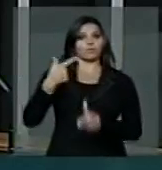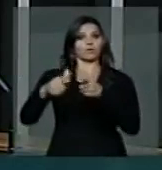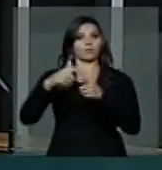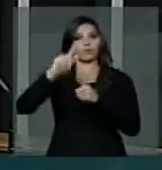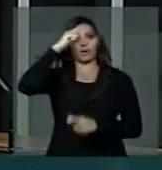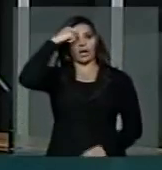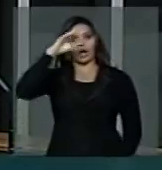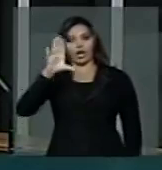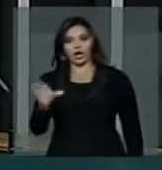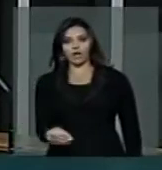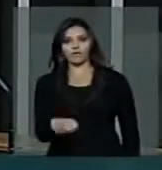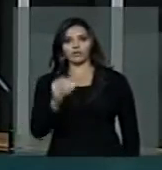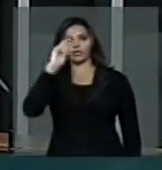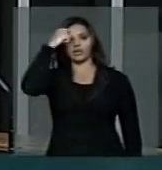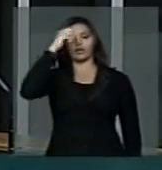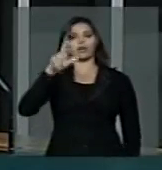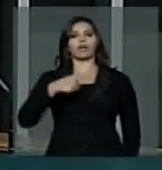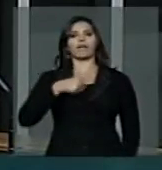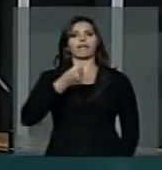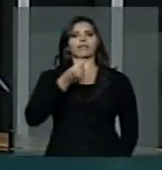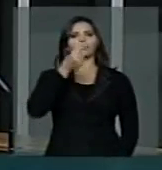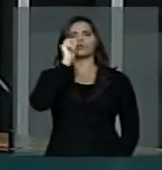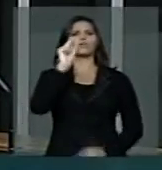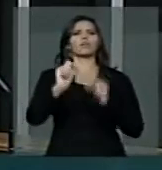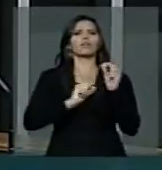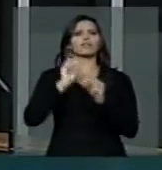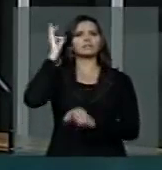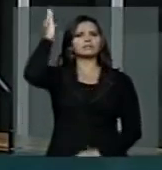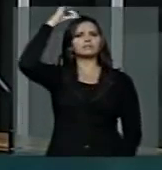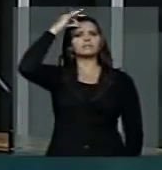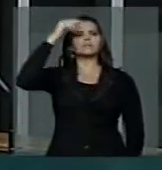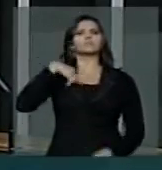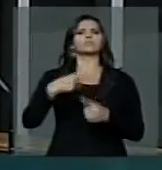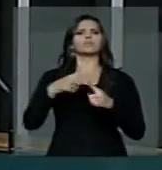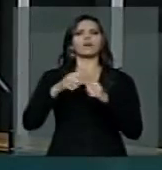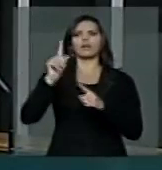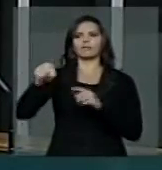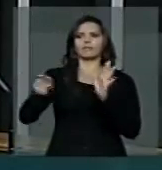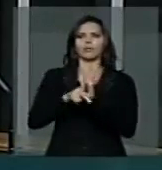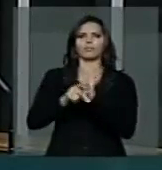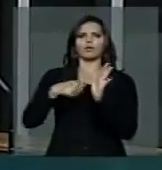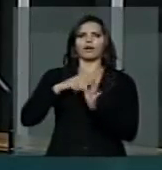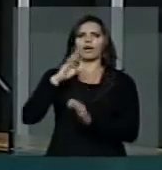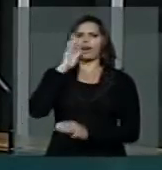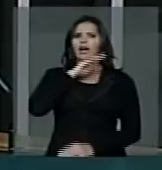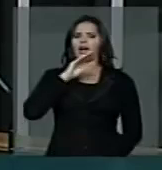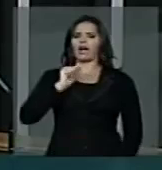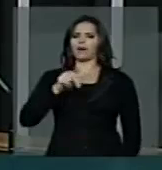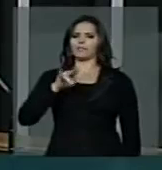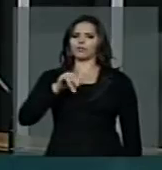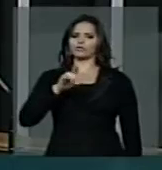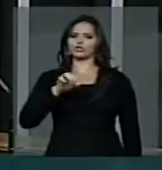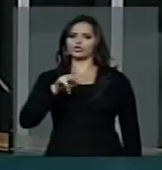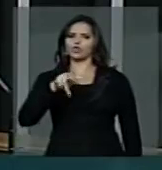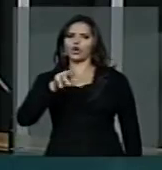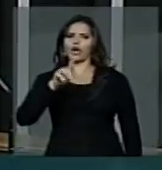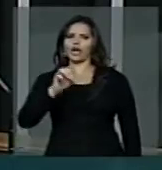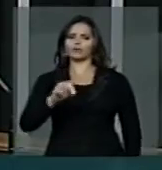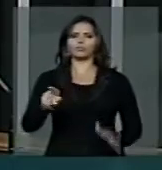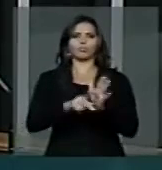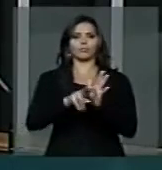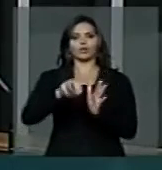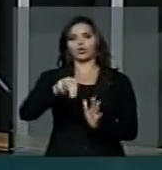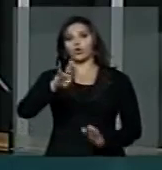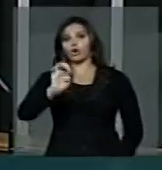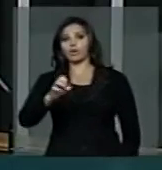África negra é espiritual porque os africanos descendem de um ancestral amaldiçoado de Noé, revivendo uma